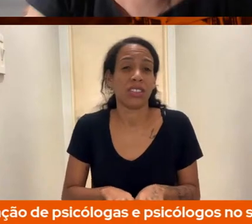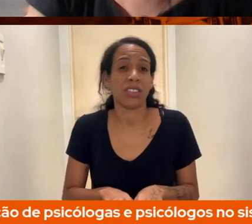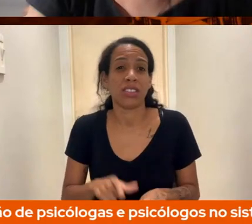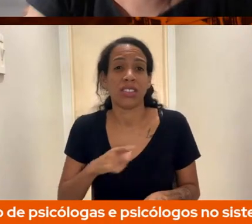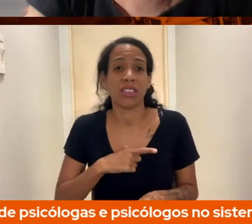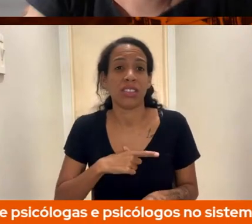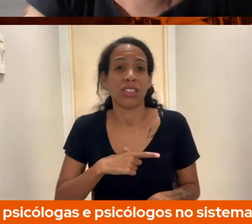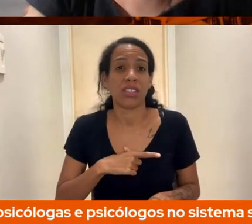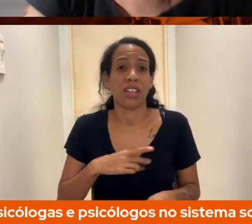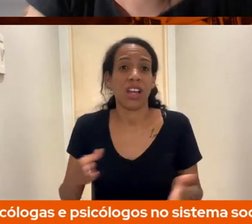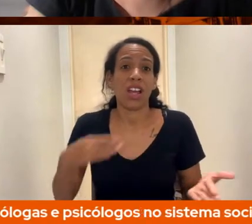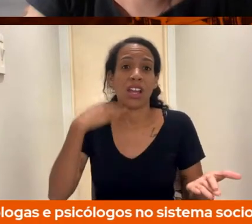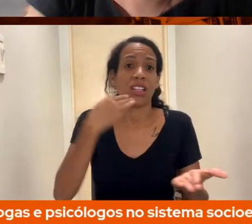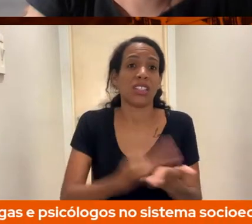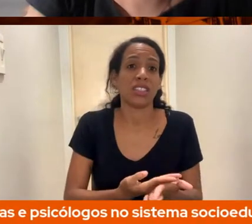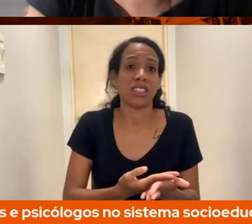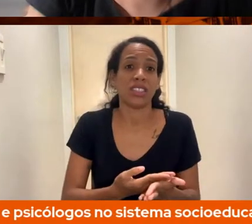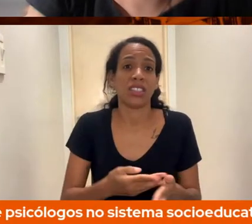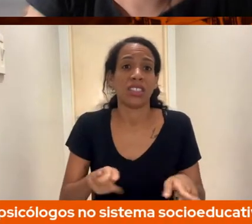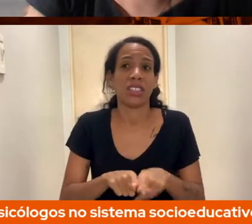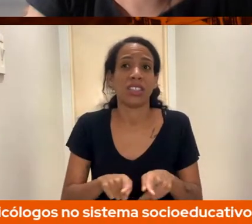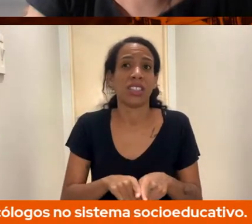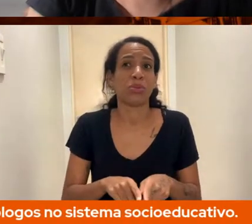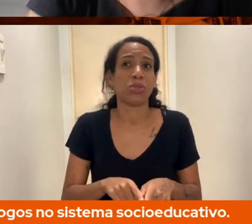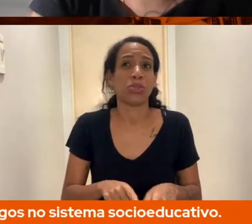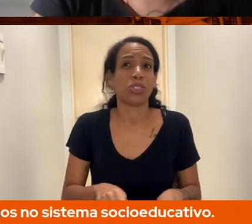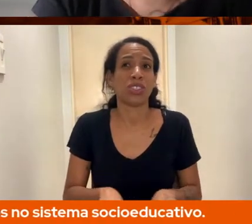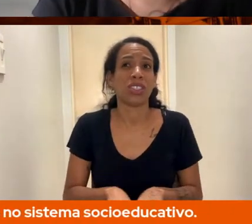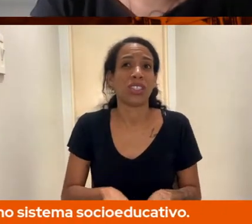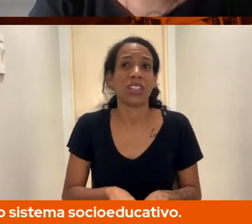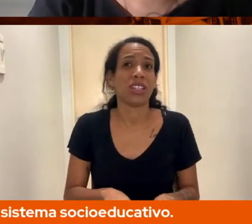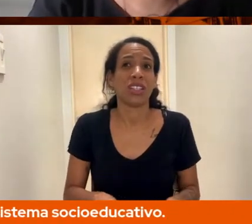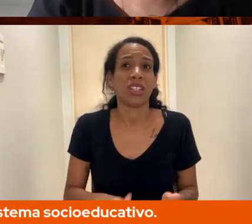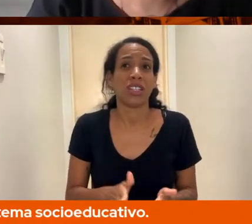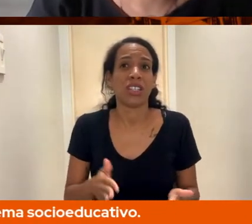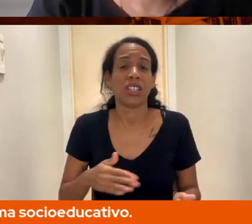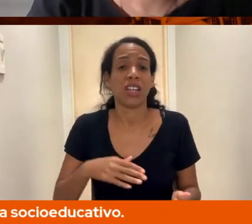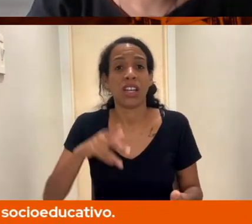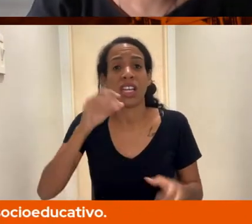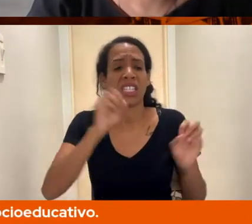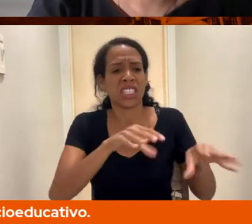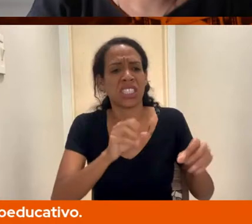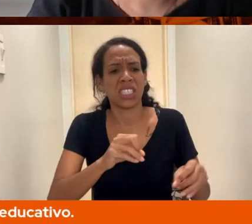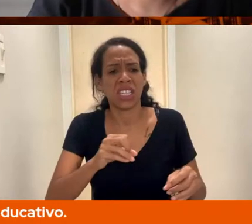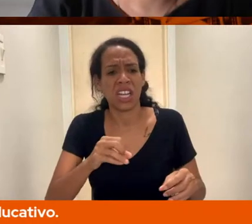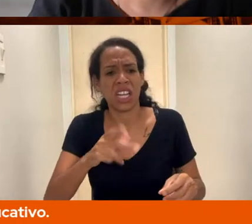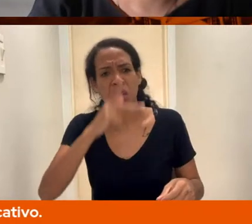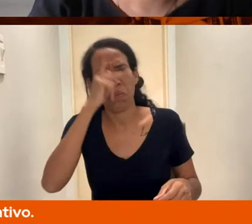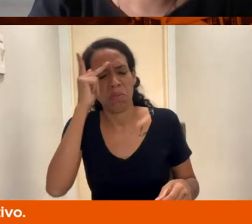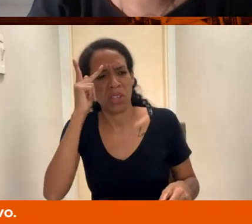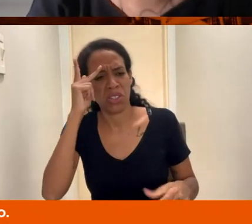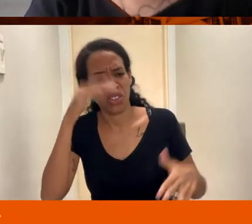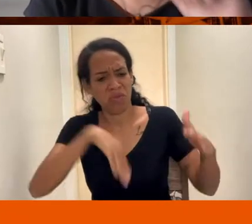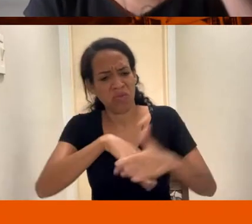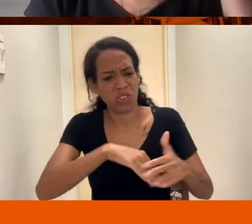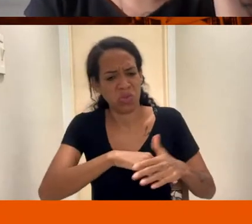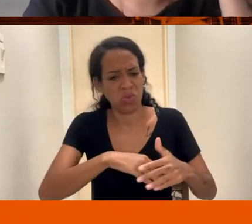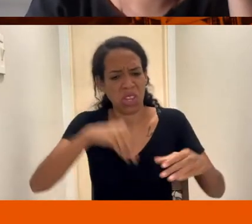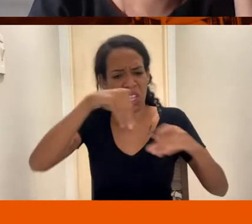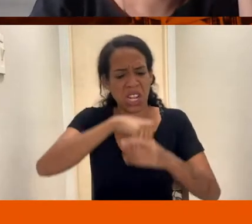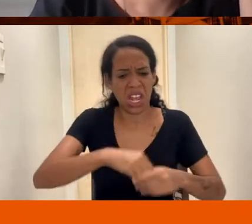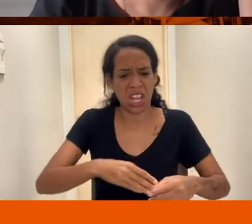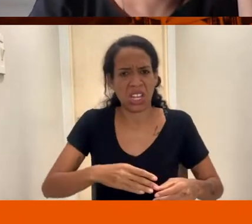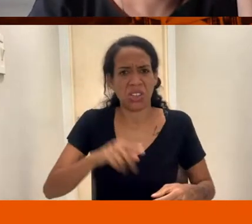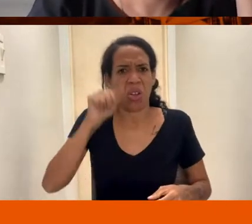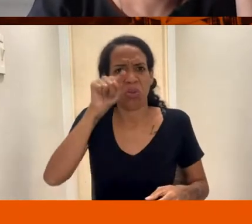né, como é que a gente quer ensinar uma pessoa a jogar futebol dentro de um elevador, né? Então, eu acho